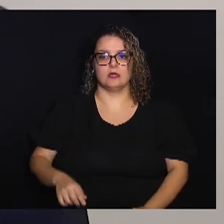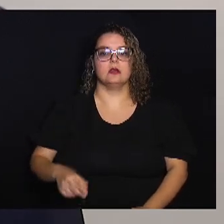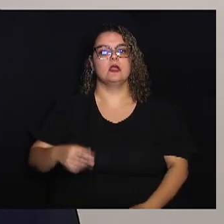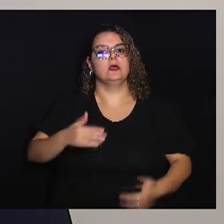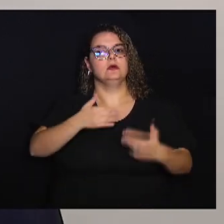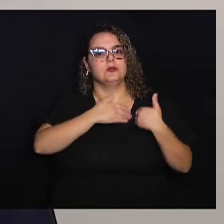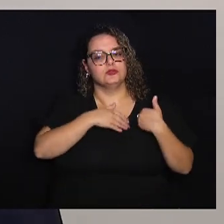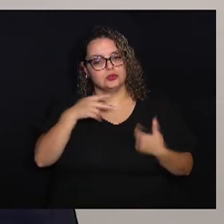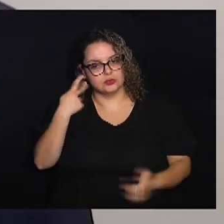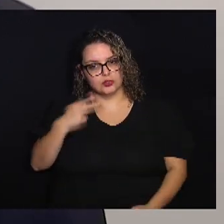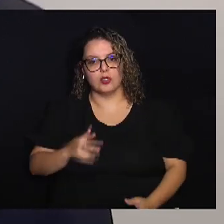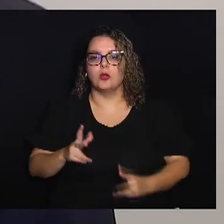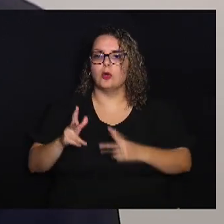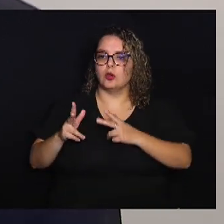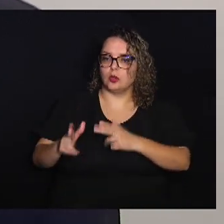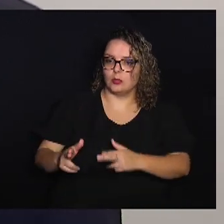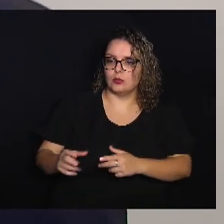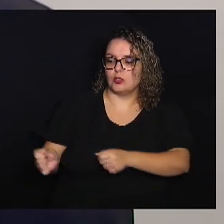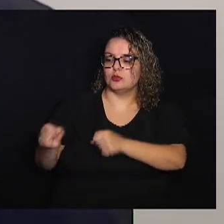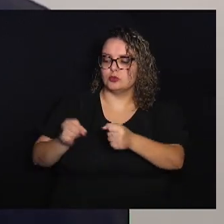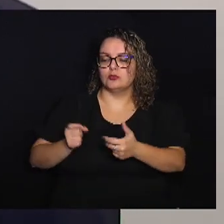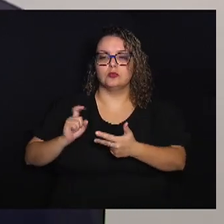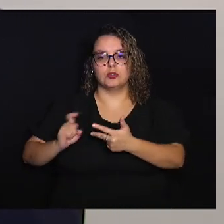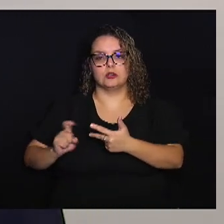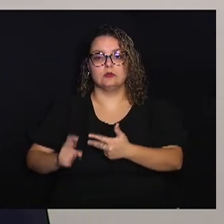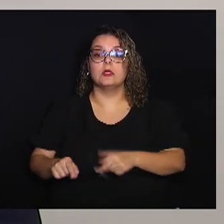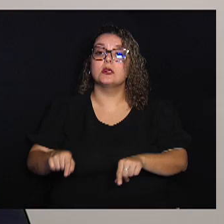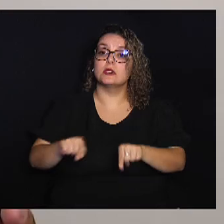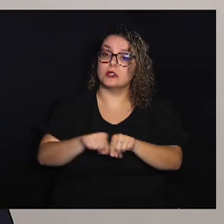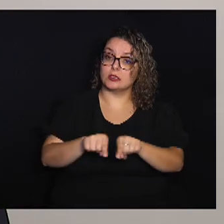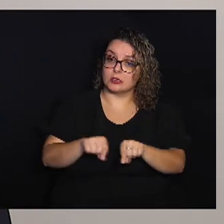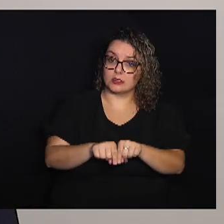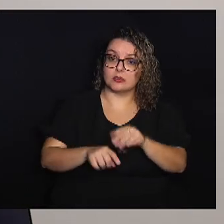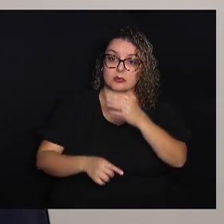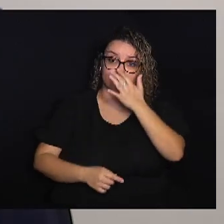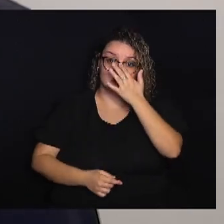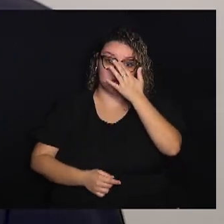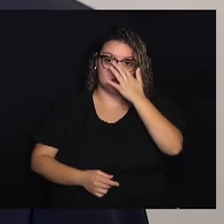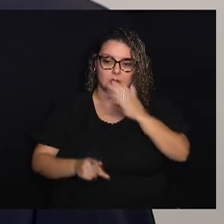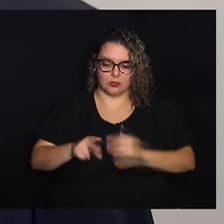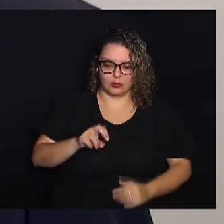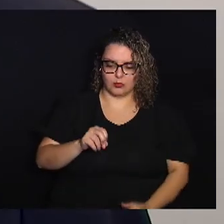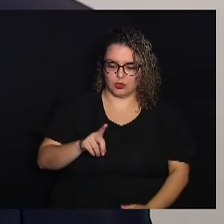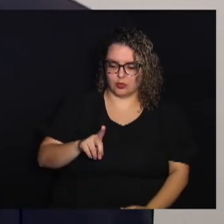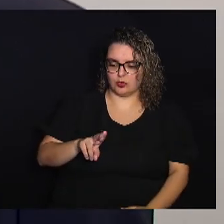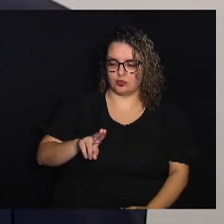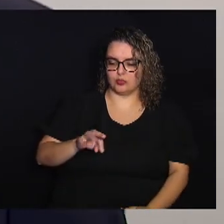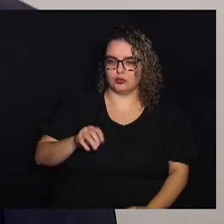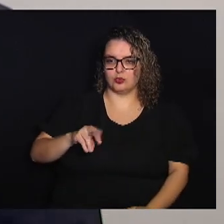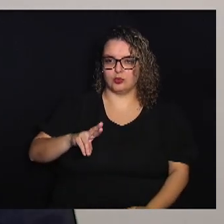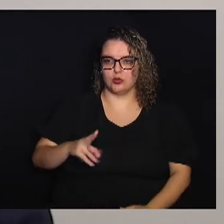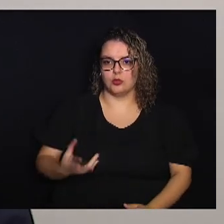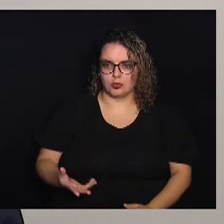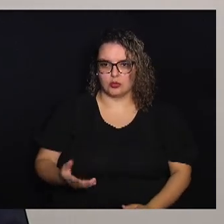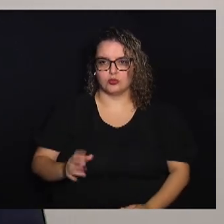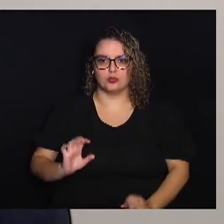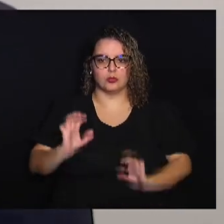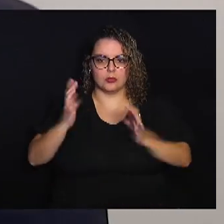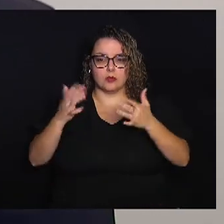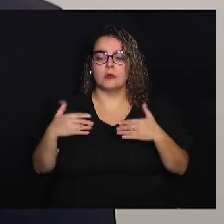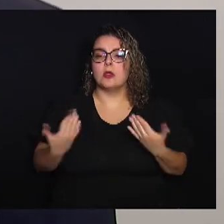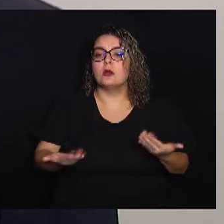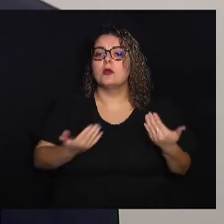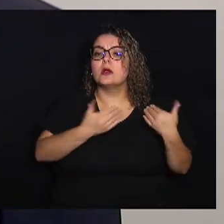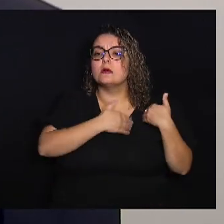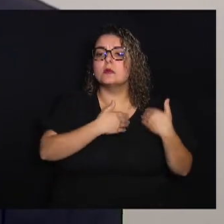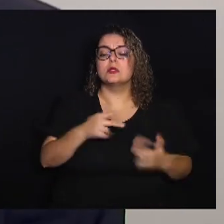vereador quanto, né, do Poder Executivo e também do produtor dos eventos. Mas qual é a responsabilidade do vereador? Qual